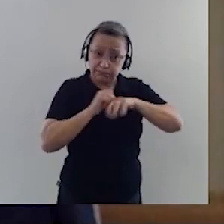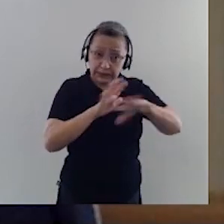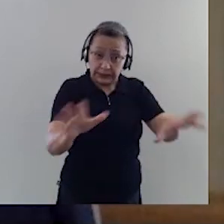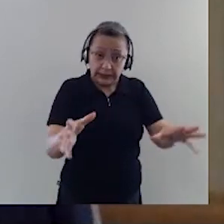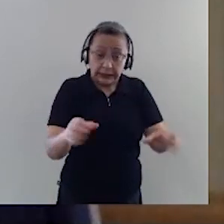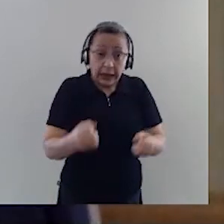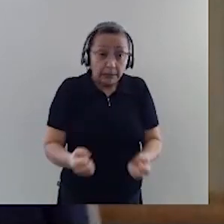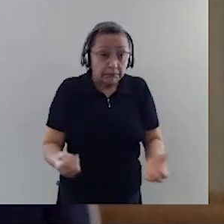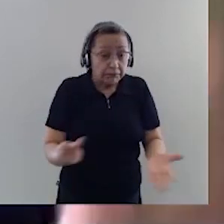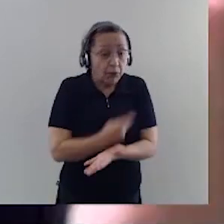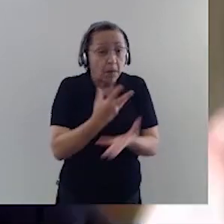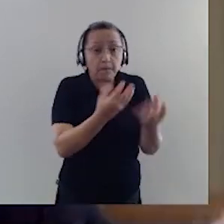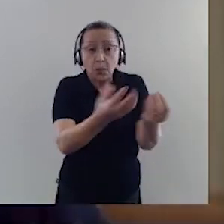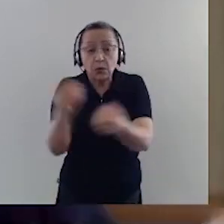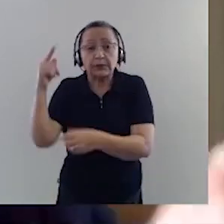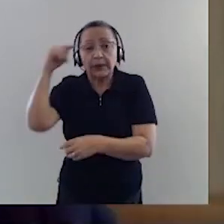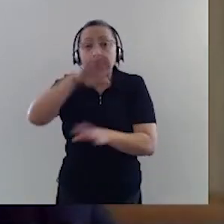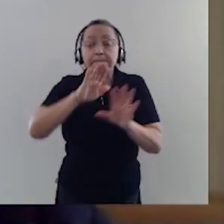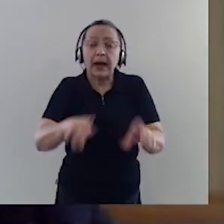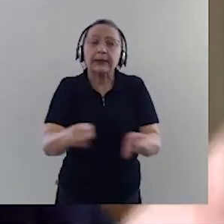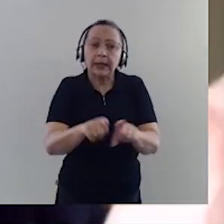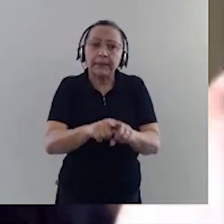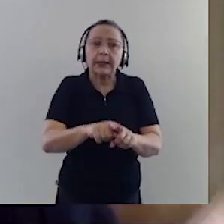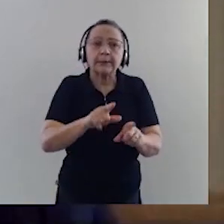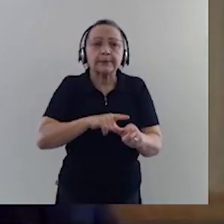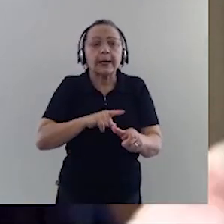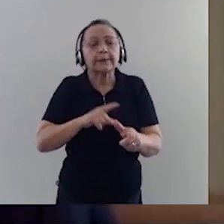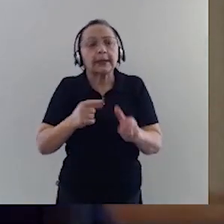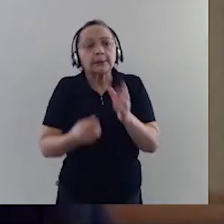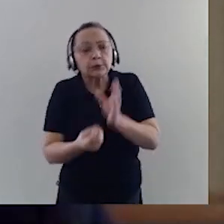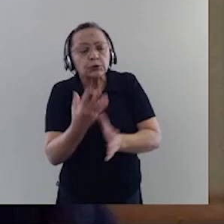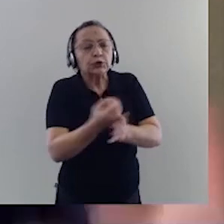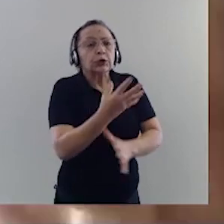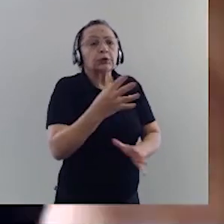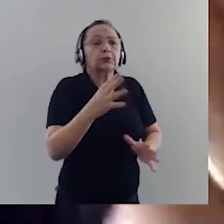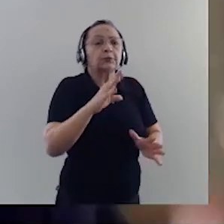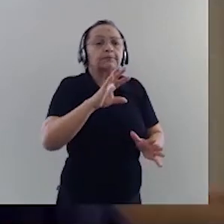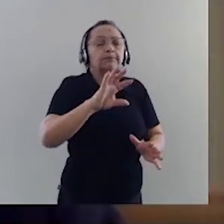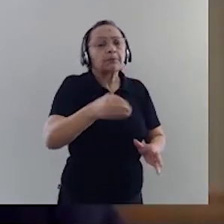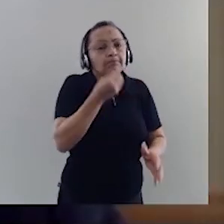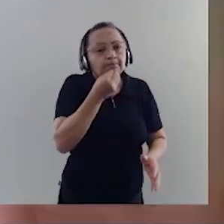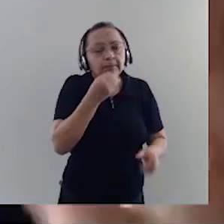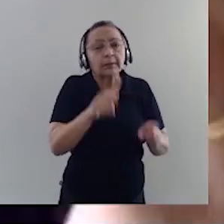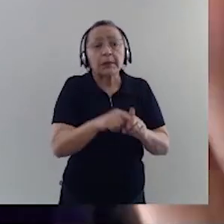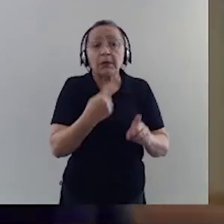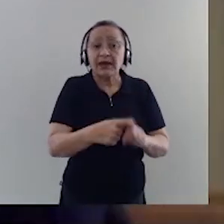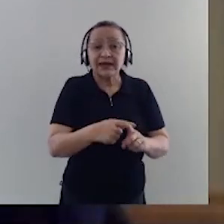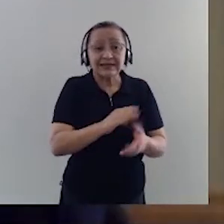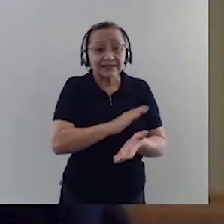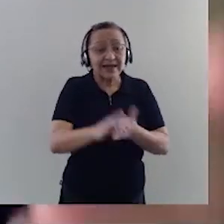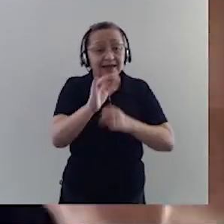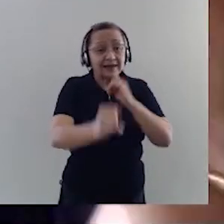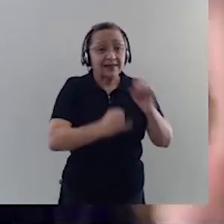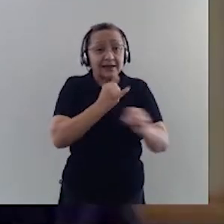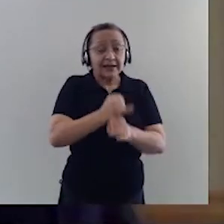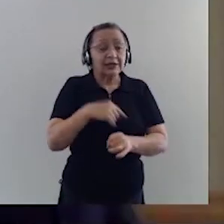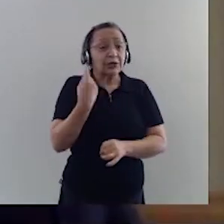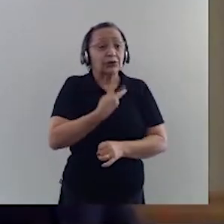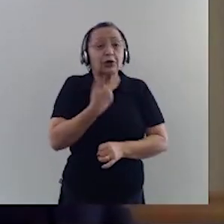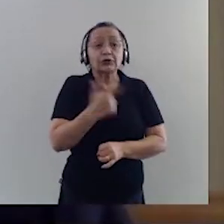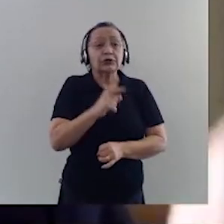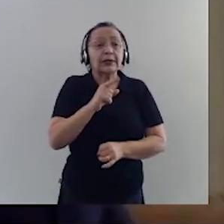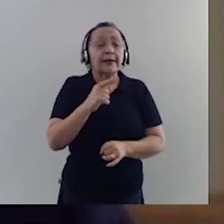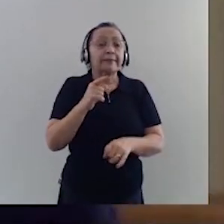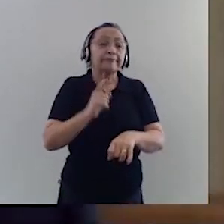traz oportunidades. A gente não teria a oportunidade de ter um congresso tão grande e com a participação de tantas